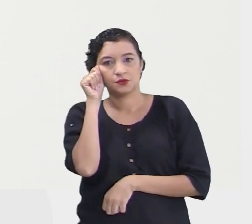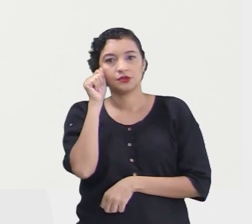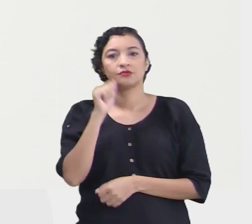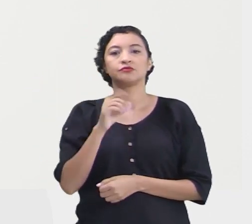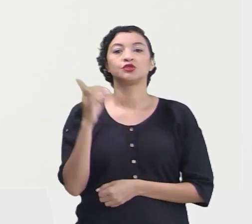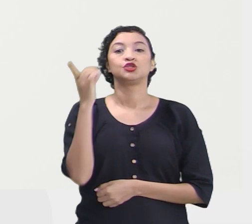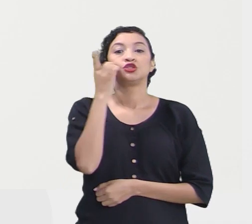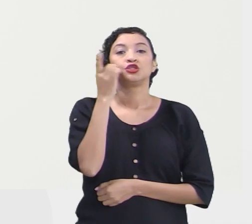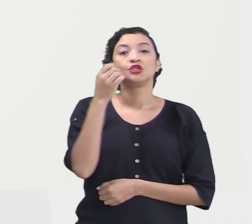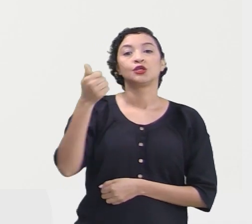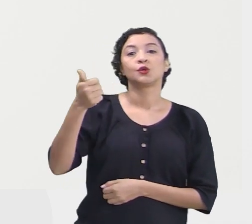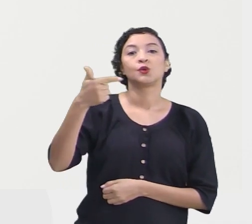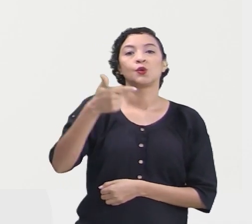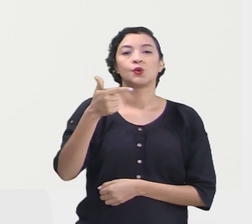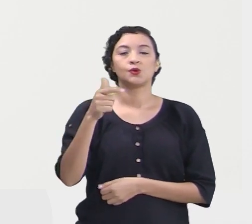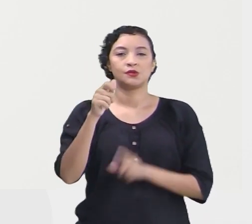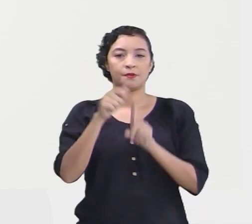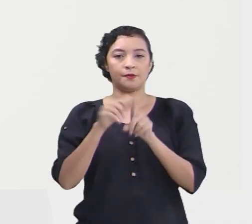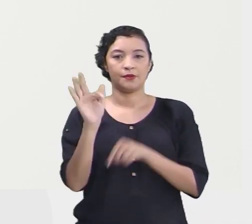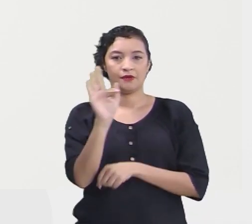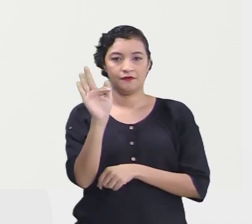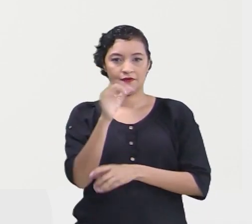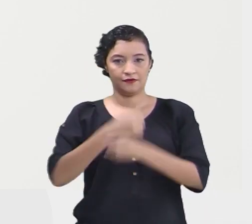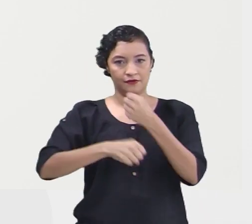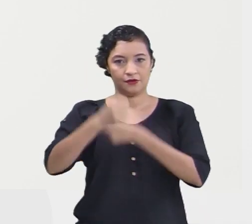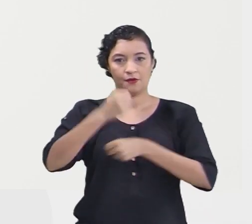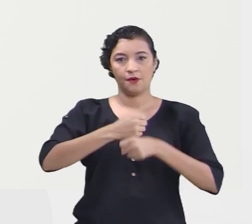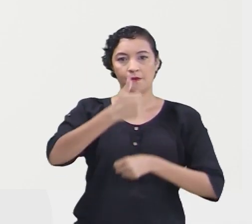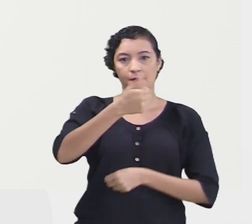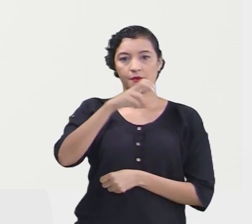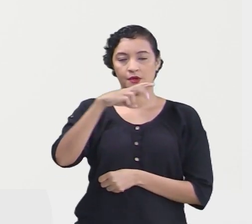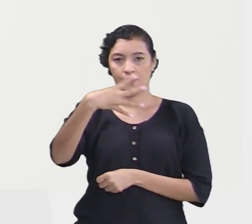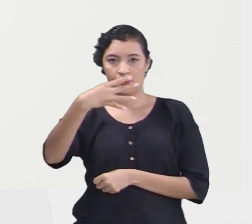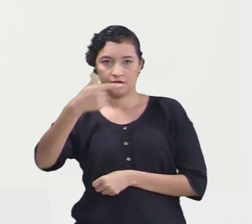Grava esse nome. Francisco de Orellana.